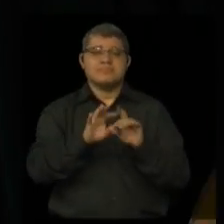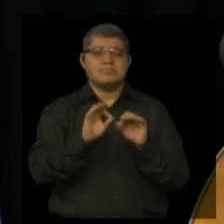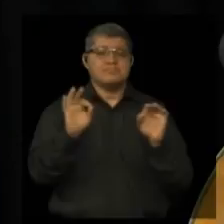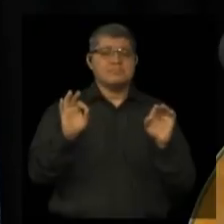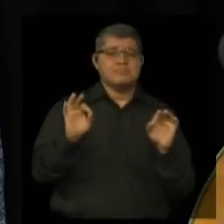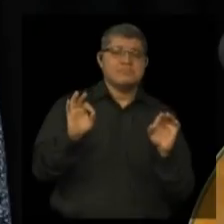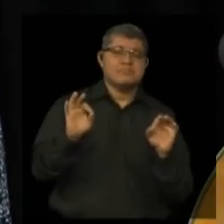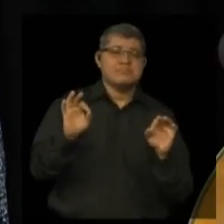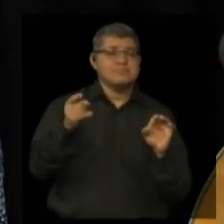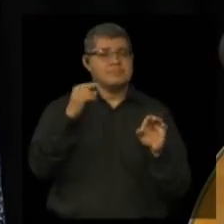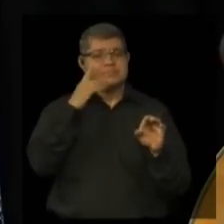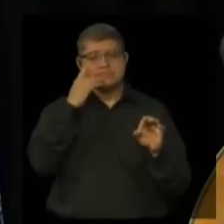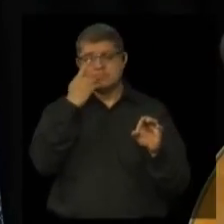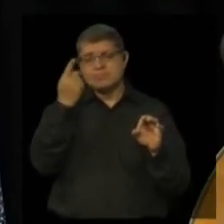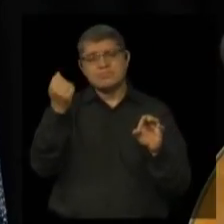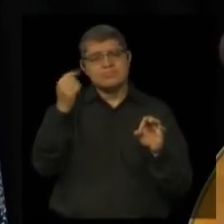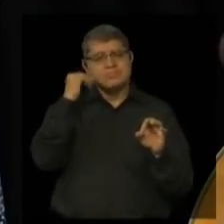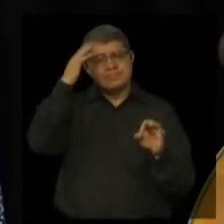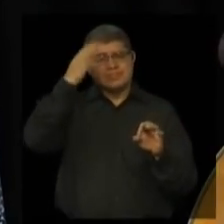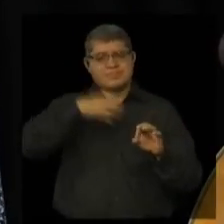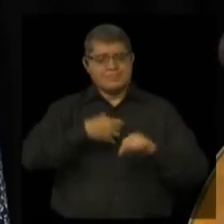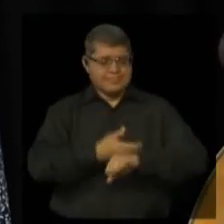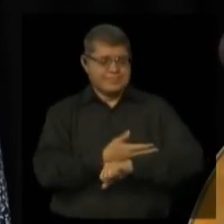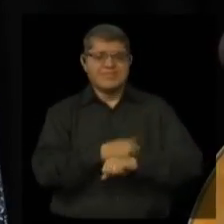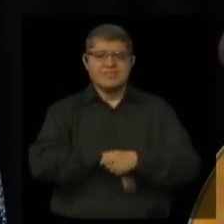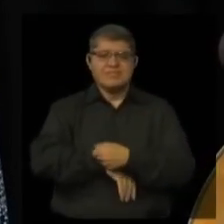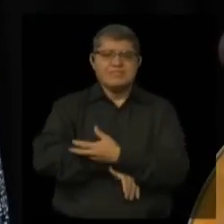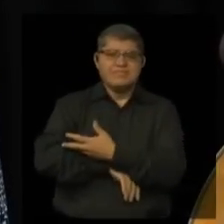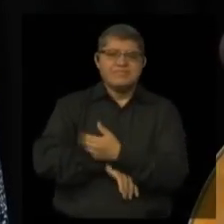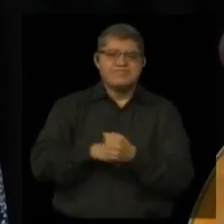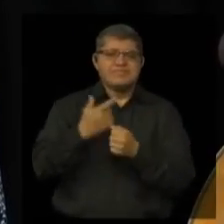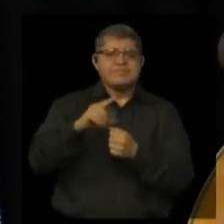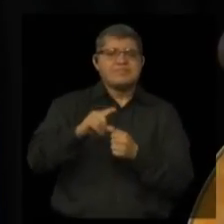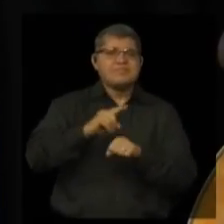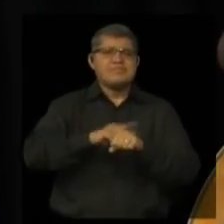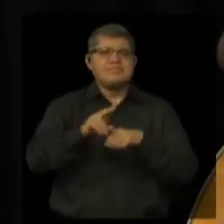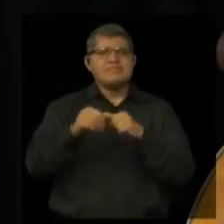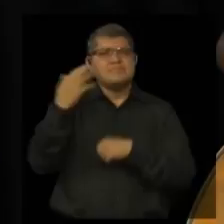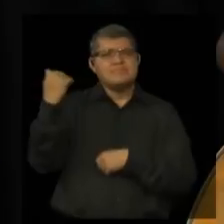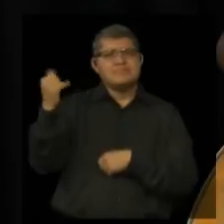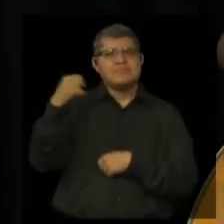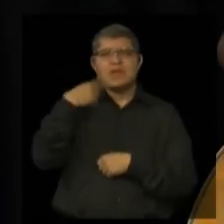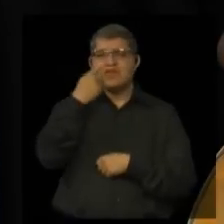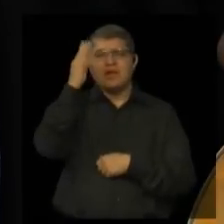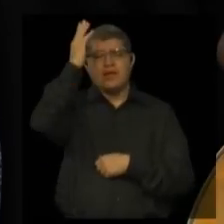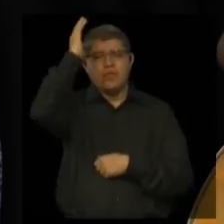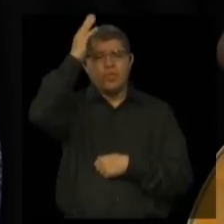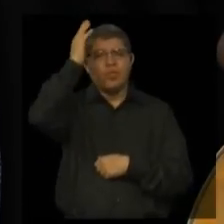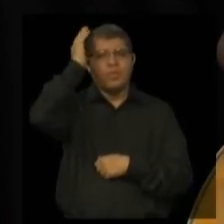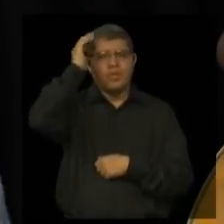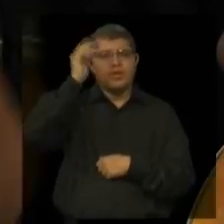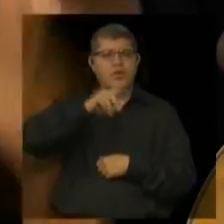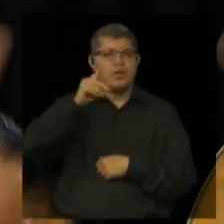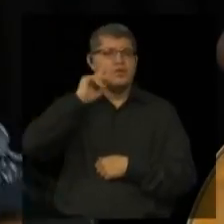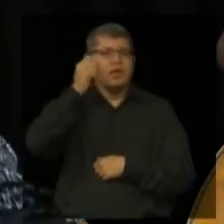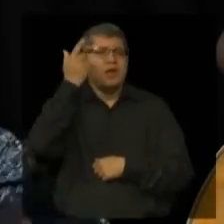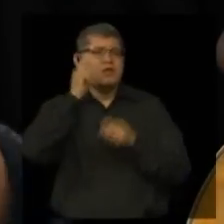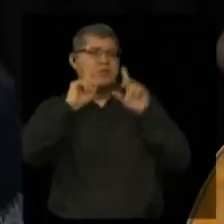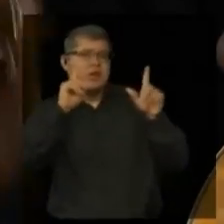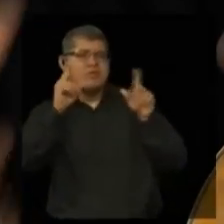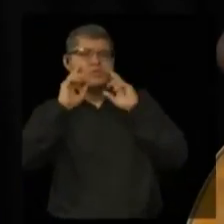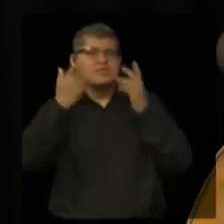Então, você tocou no assunto que me emociona, porque durante muito tempo eu fui chamado de burro. Professores, você não presta atenção,